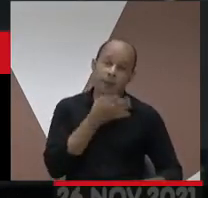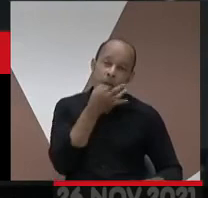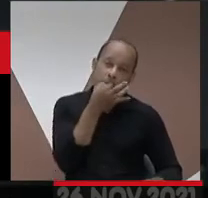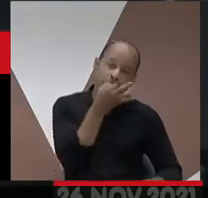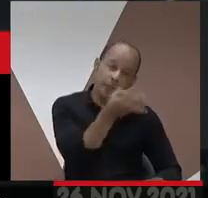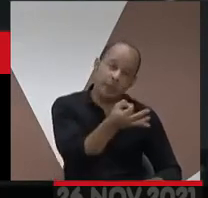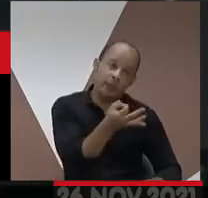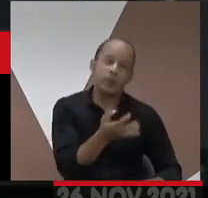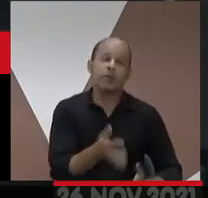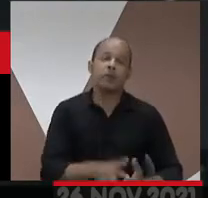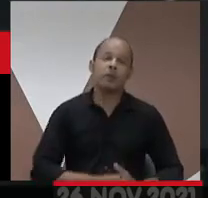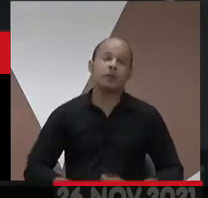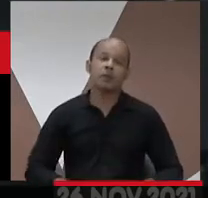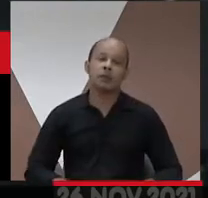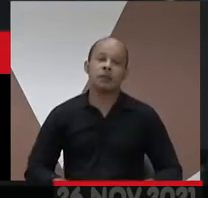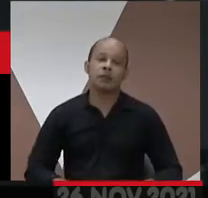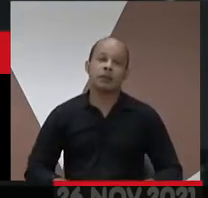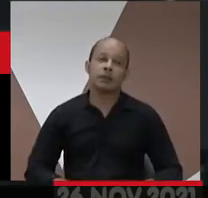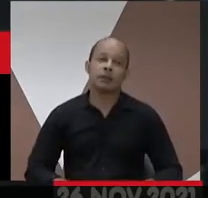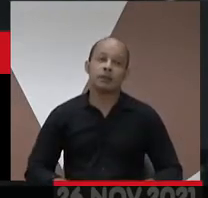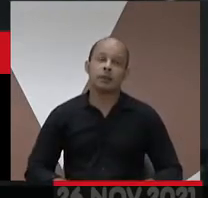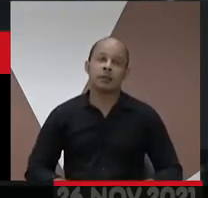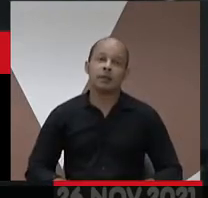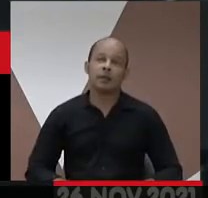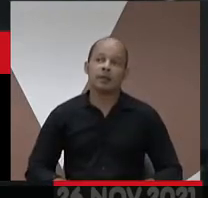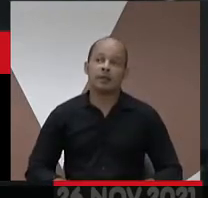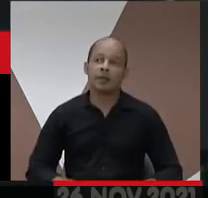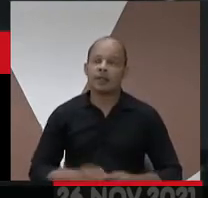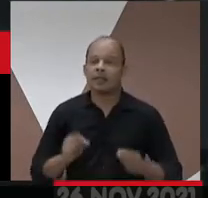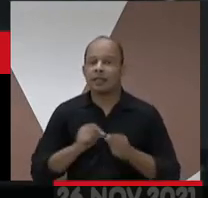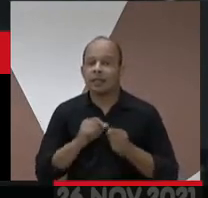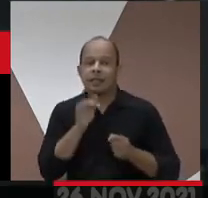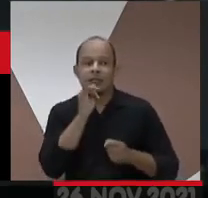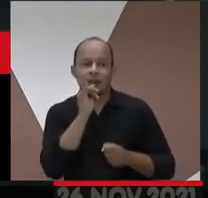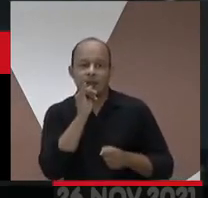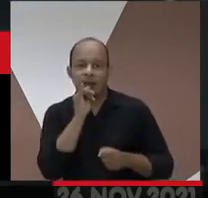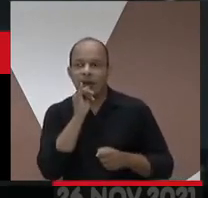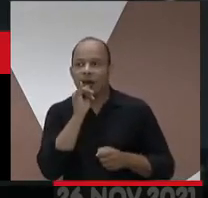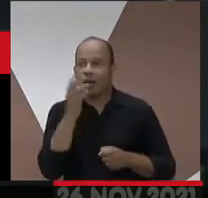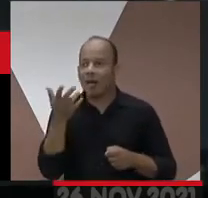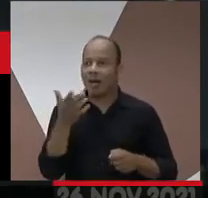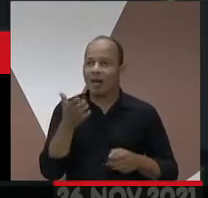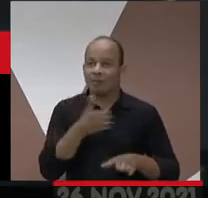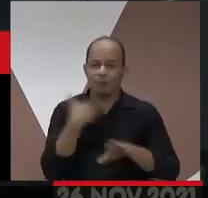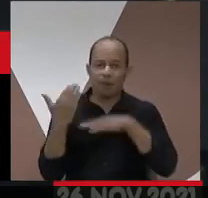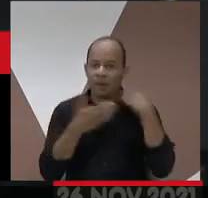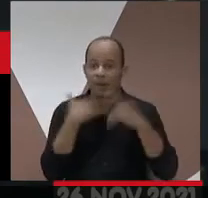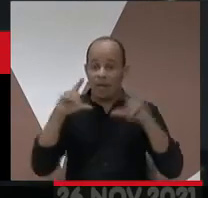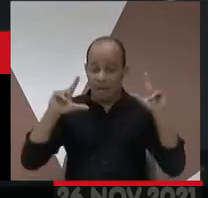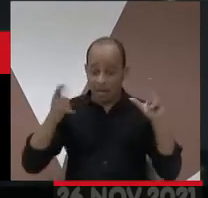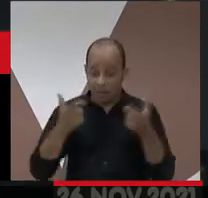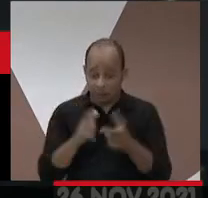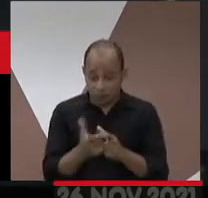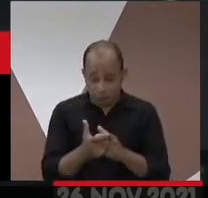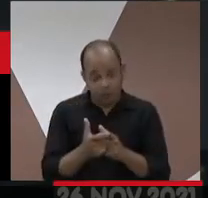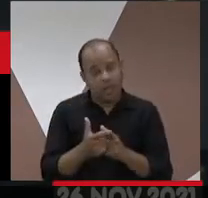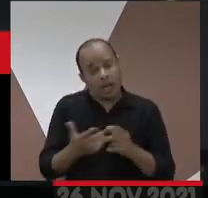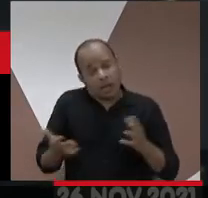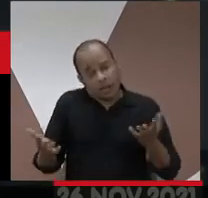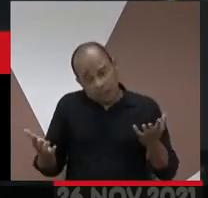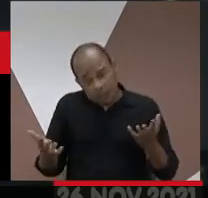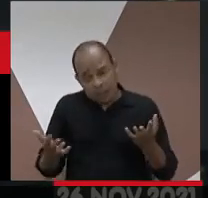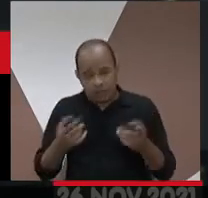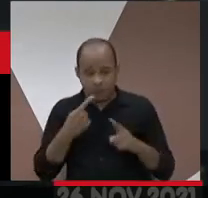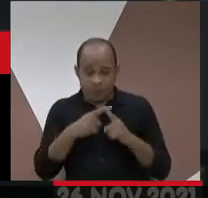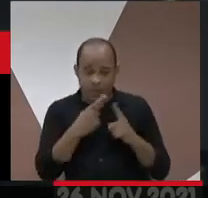apressadamente, de eliminar morte que acontece no Rodoanel, isso aqui que vai garantir, essa proposta vai garantir.